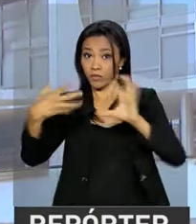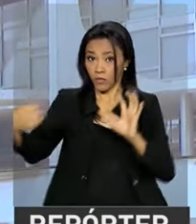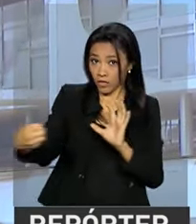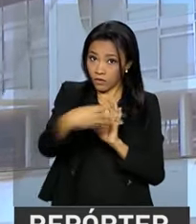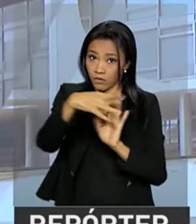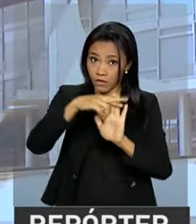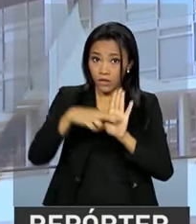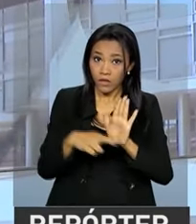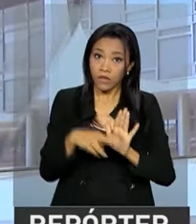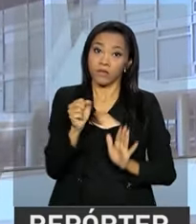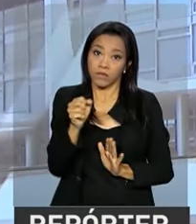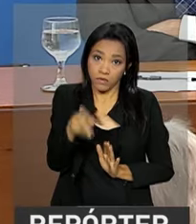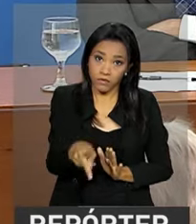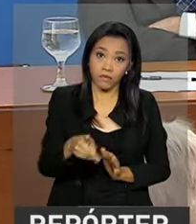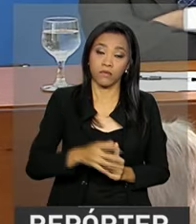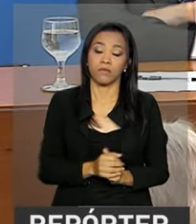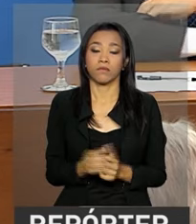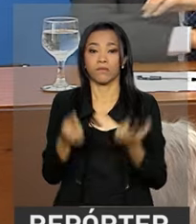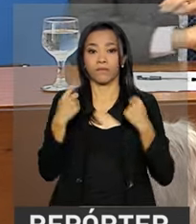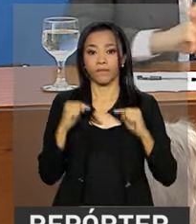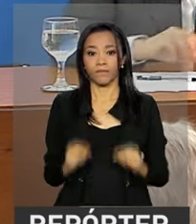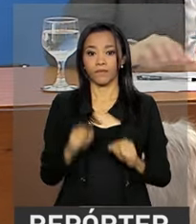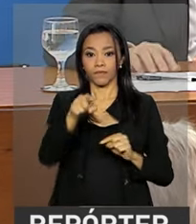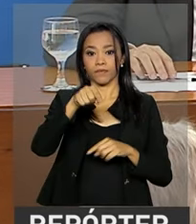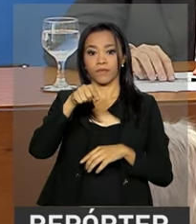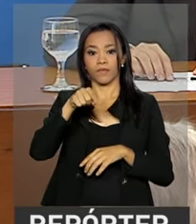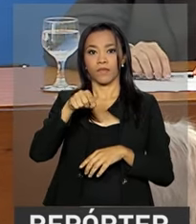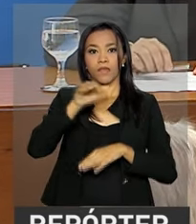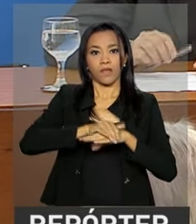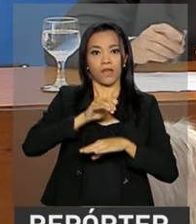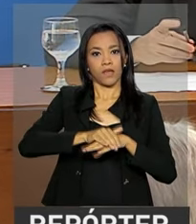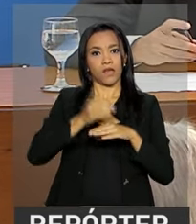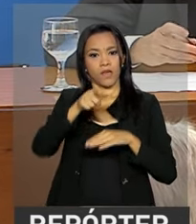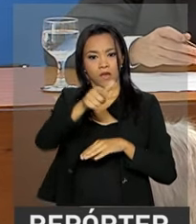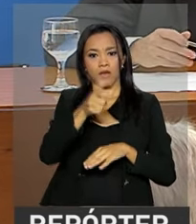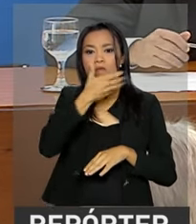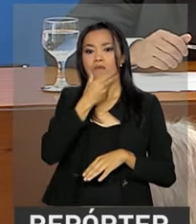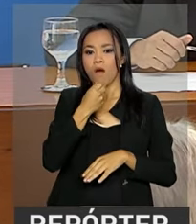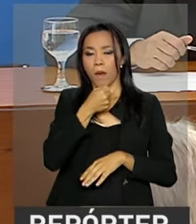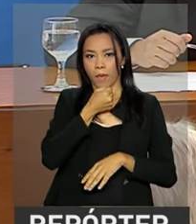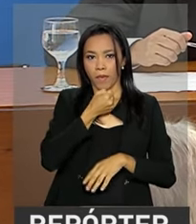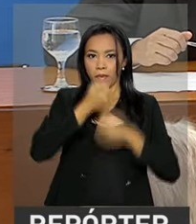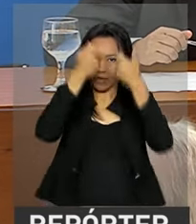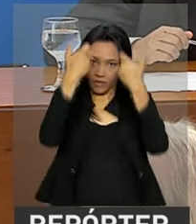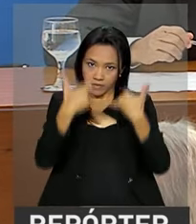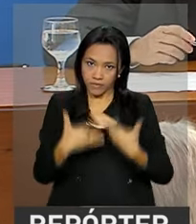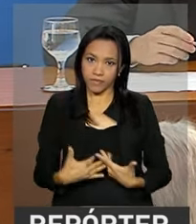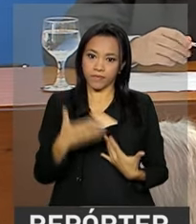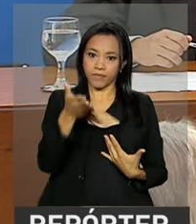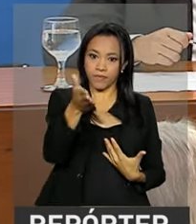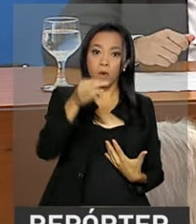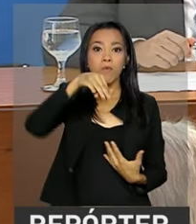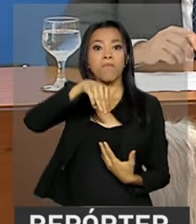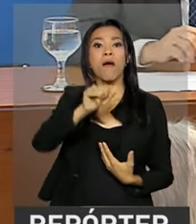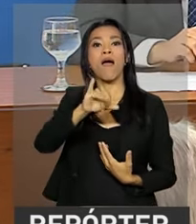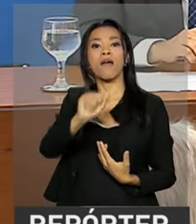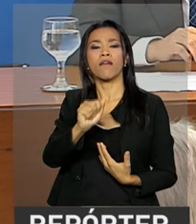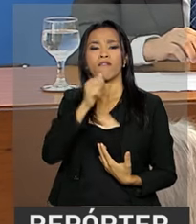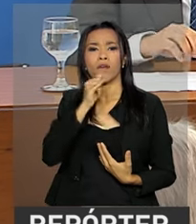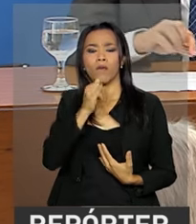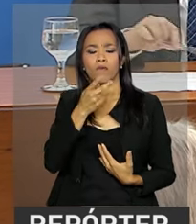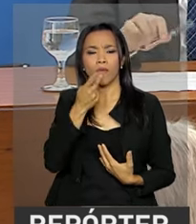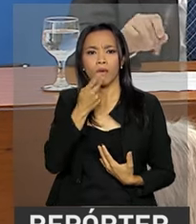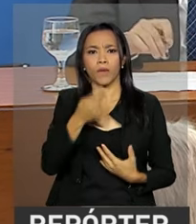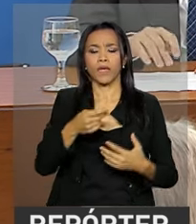previdenciário foi um erro segundo o relator da reforma da previdência deputado arthur maia as alterações em